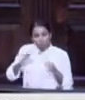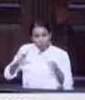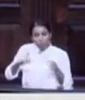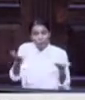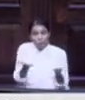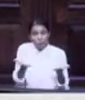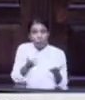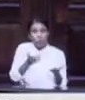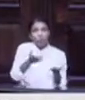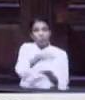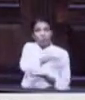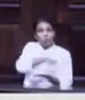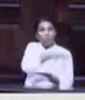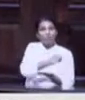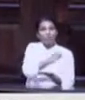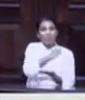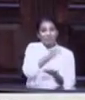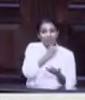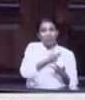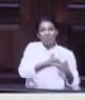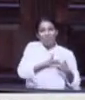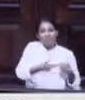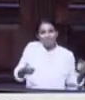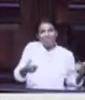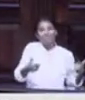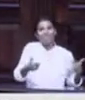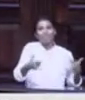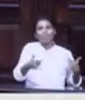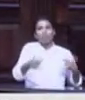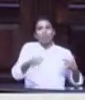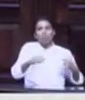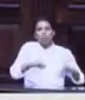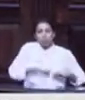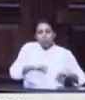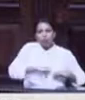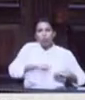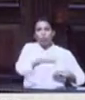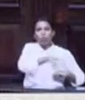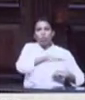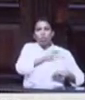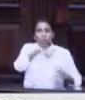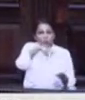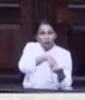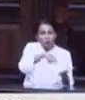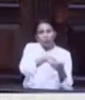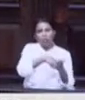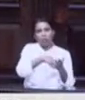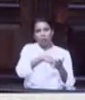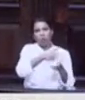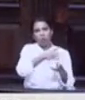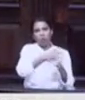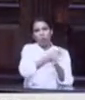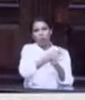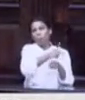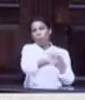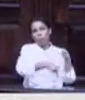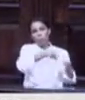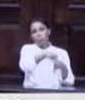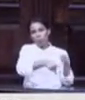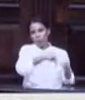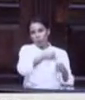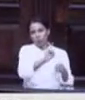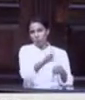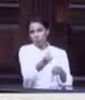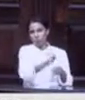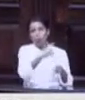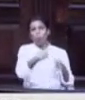que essa realidade não seja sentida única e exclusivamente pela população que sofre com a falta dos serviços